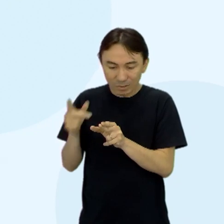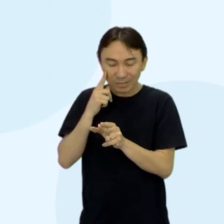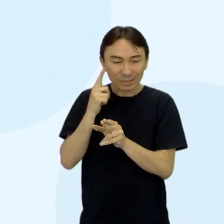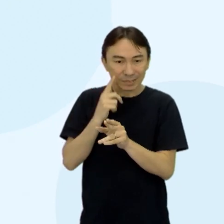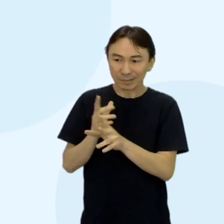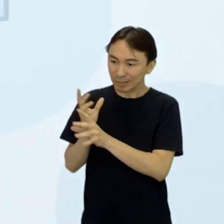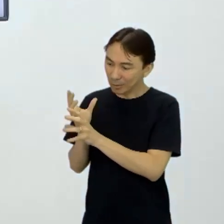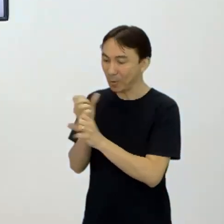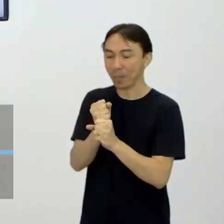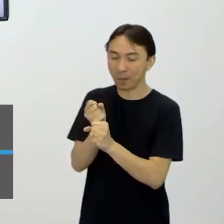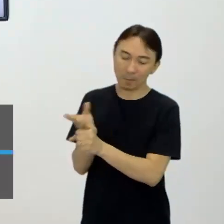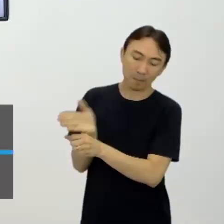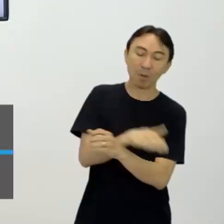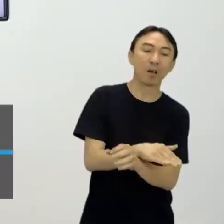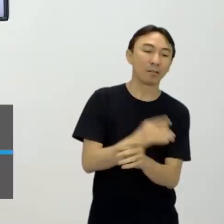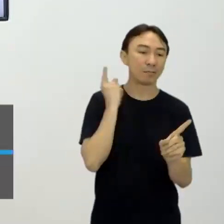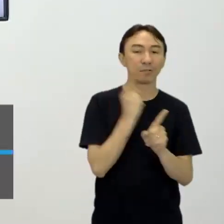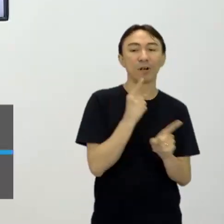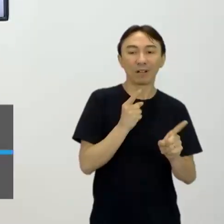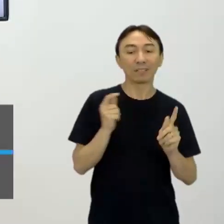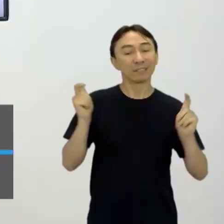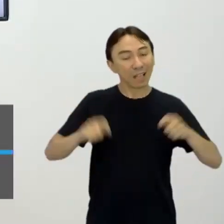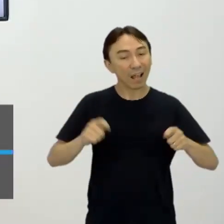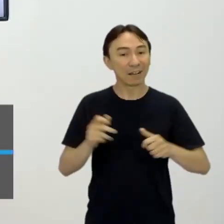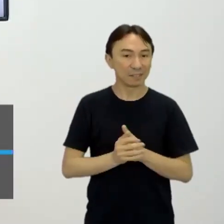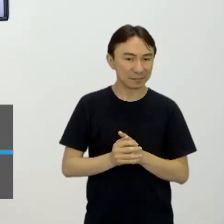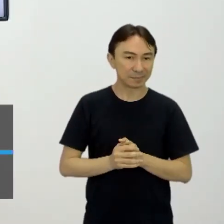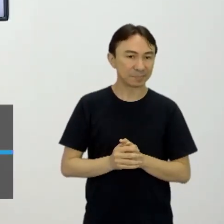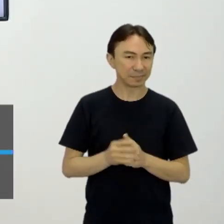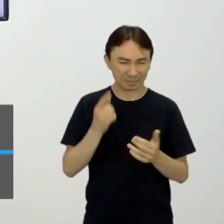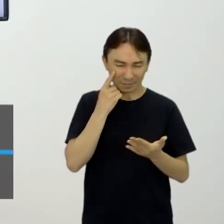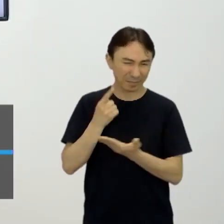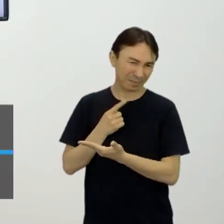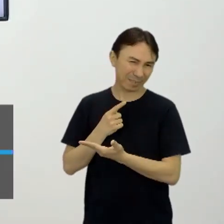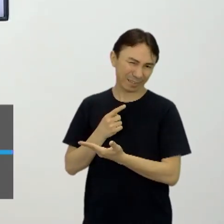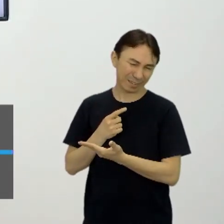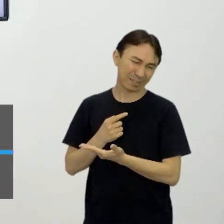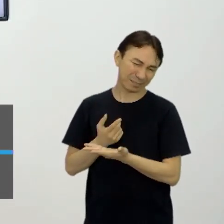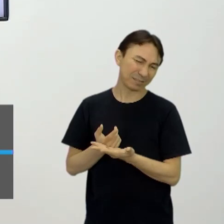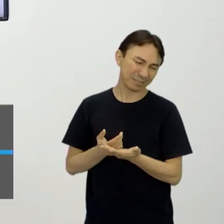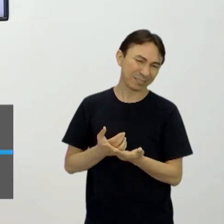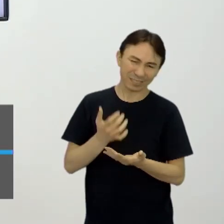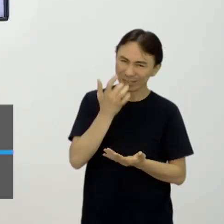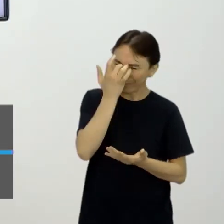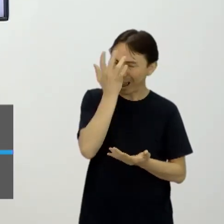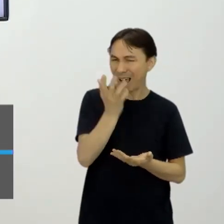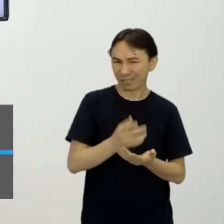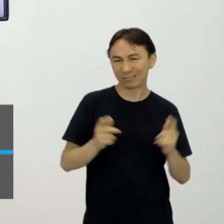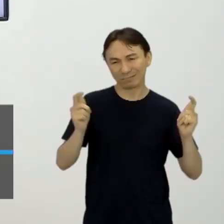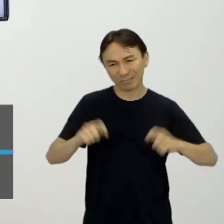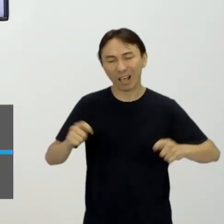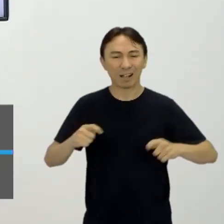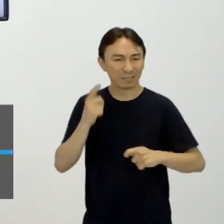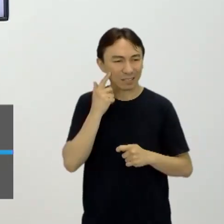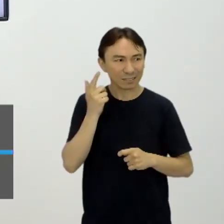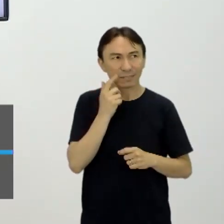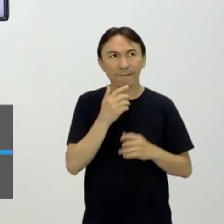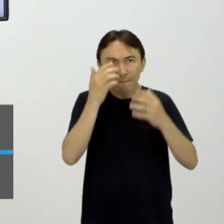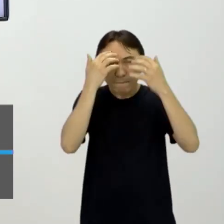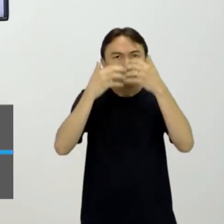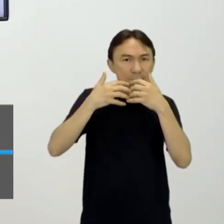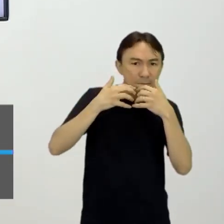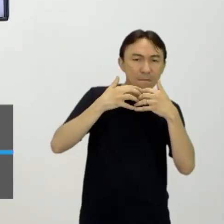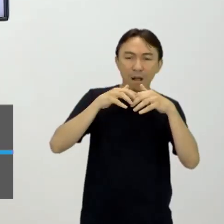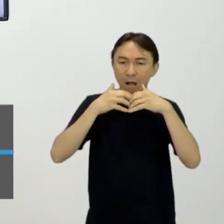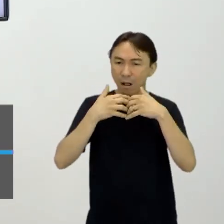melhor forma de resolver, é claro, né? Que essas questões que estão aparecendo na tela são práticas, dá para resolver de cabeça, né? Mas eu quero muito,